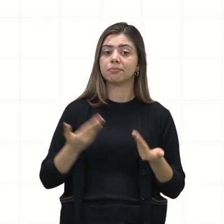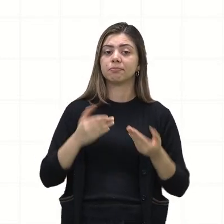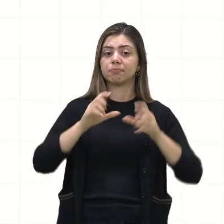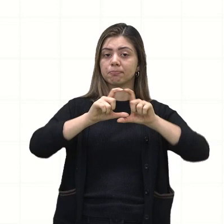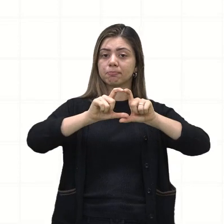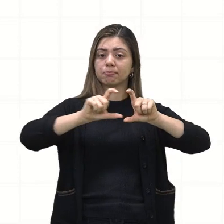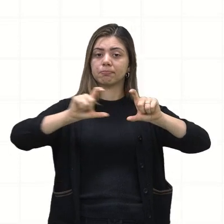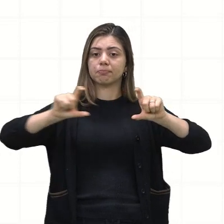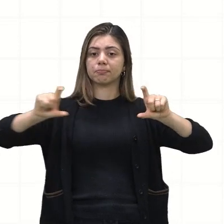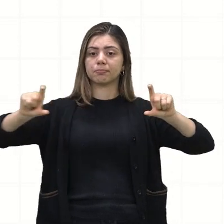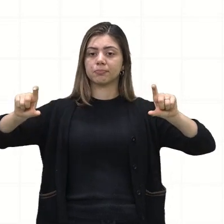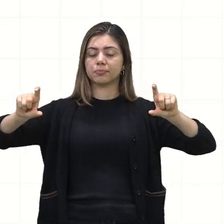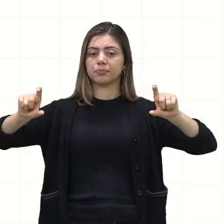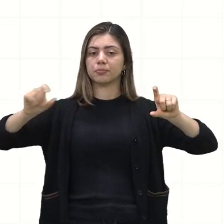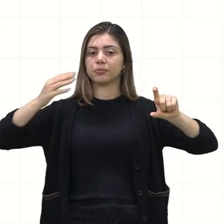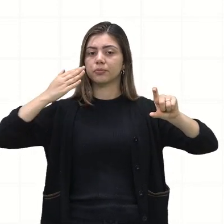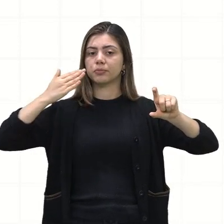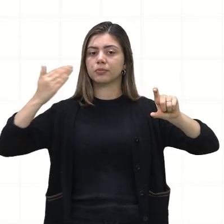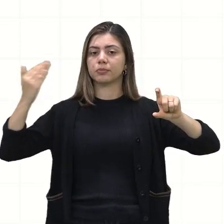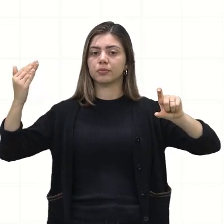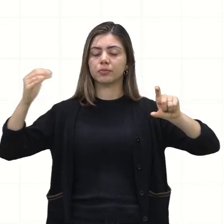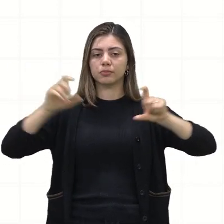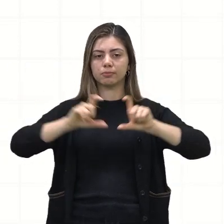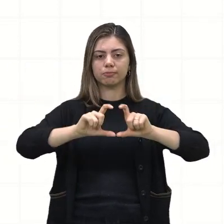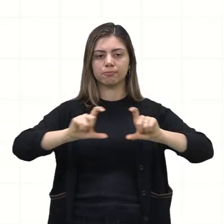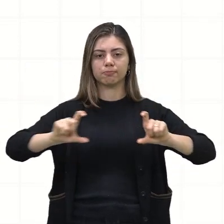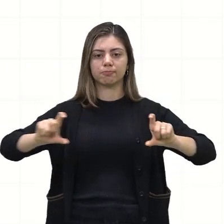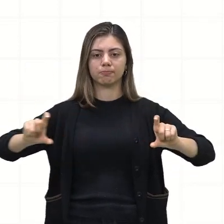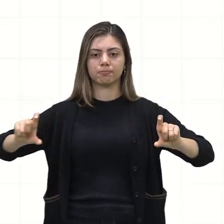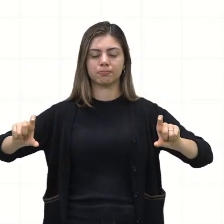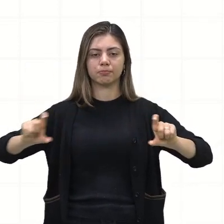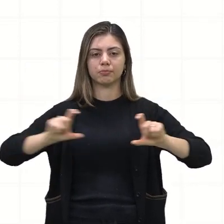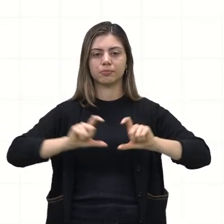horizontal, tá, ó, na horizontal,